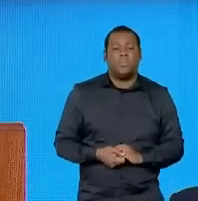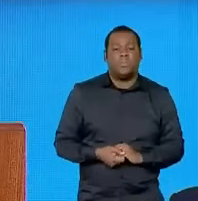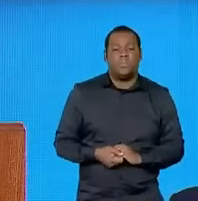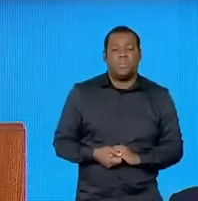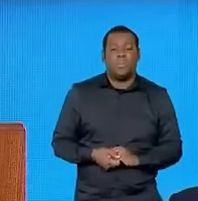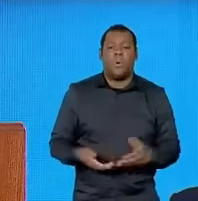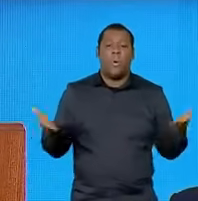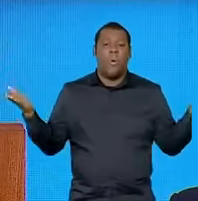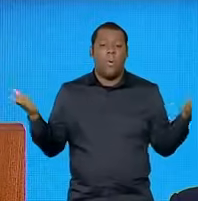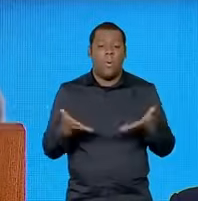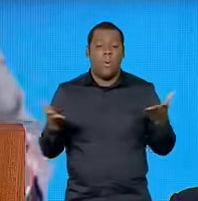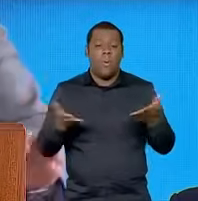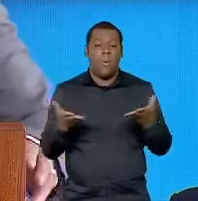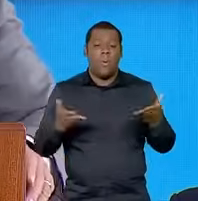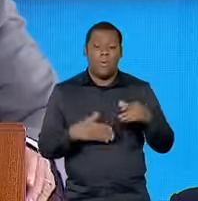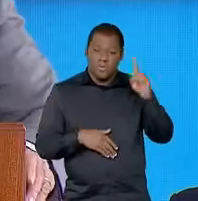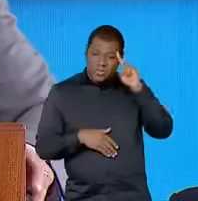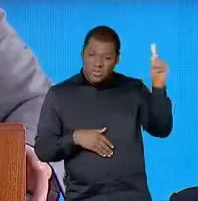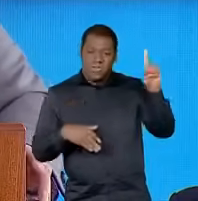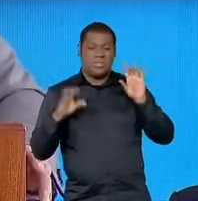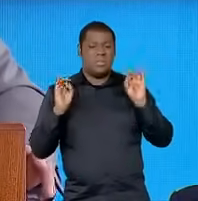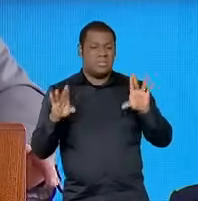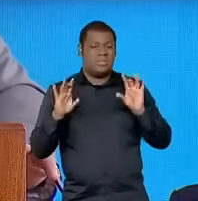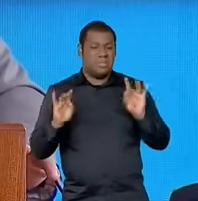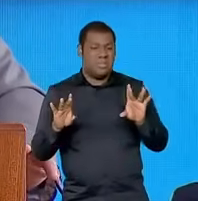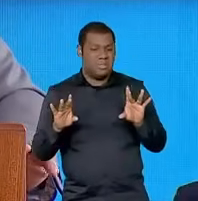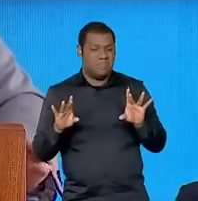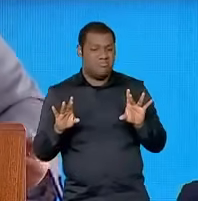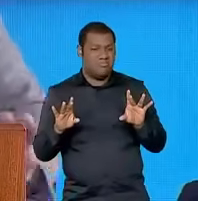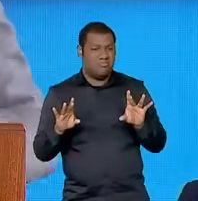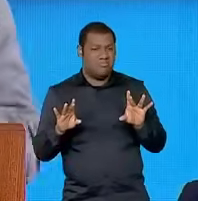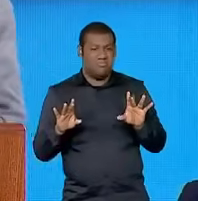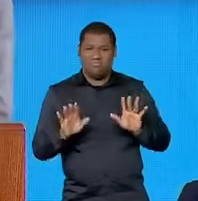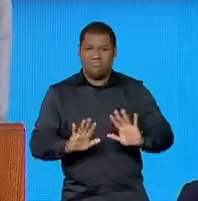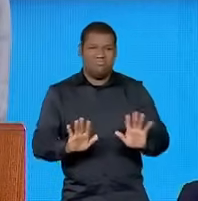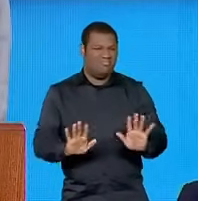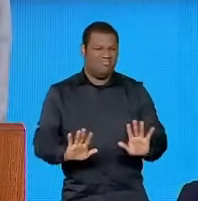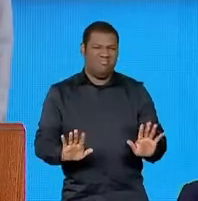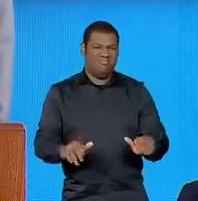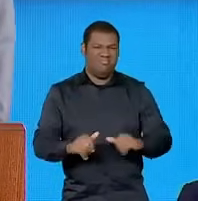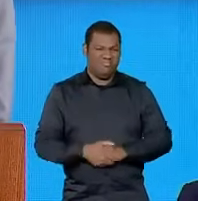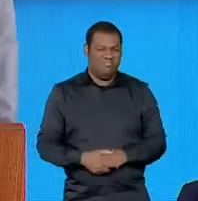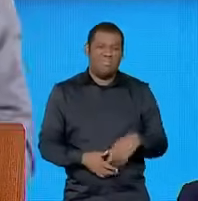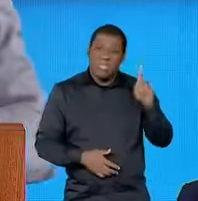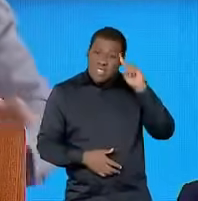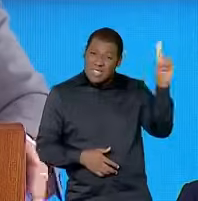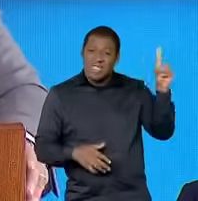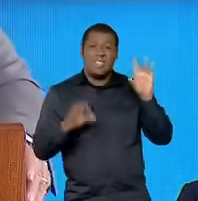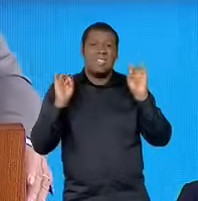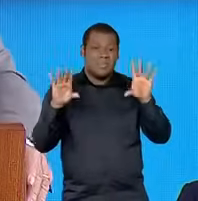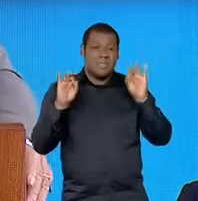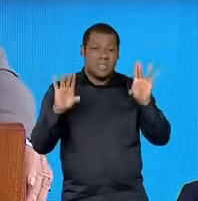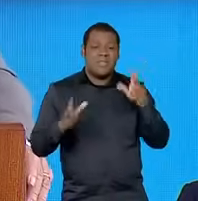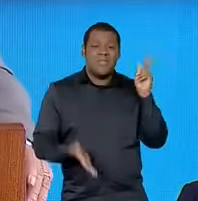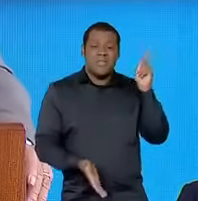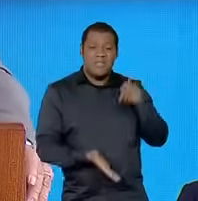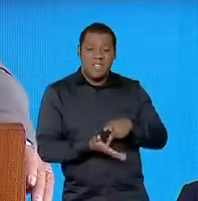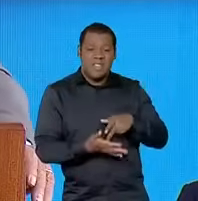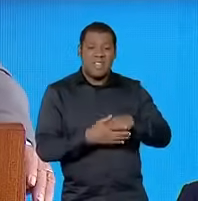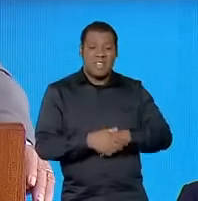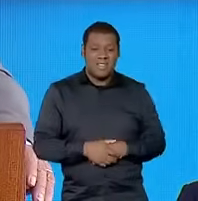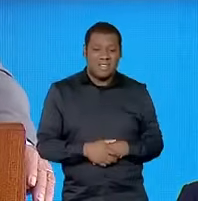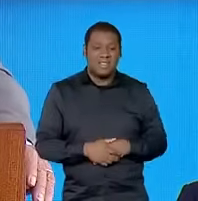vou dizer que hoje é um dia especial, porque o grande dia especial foi